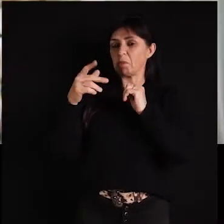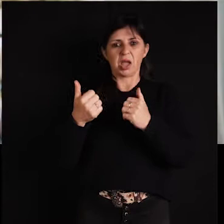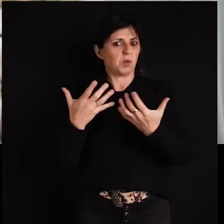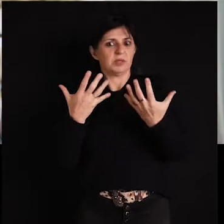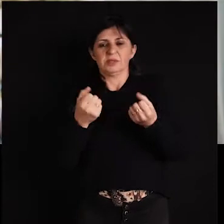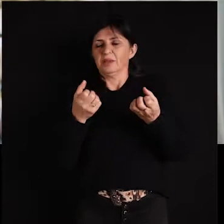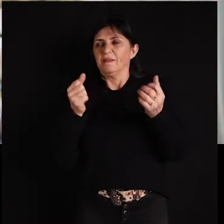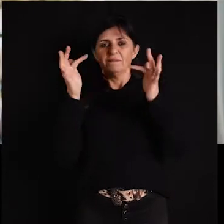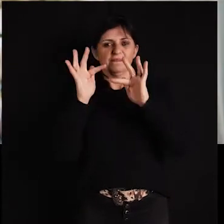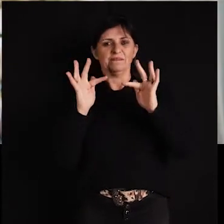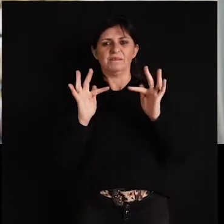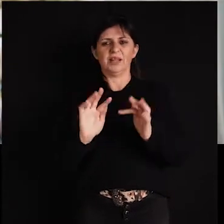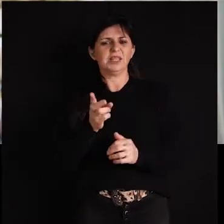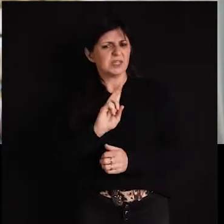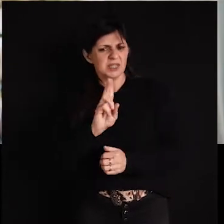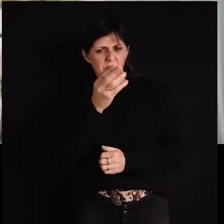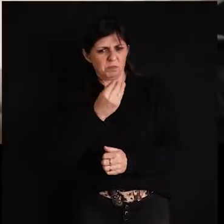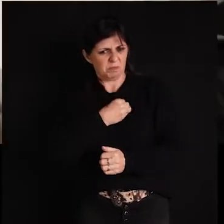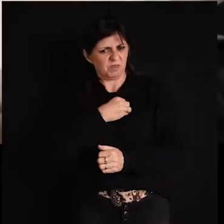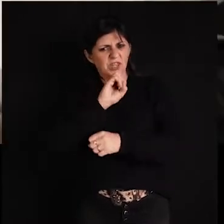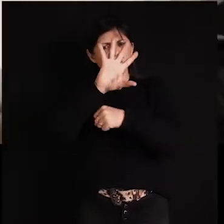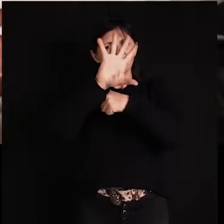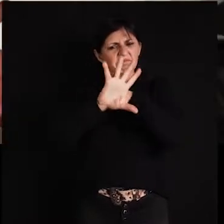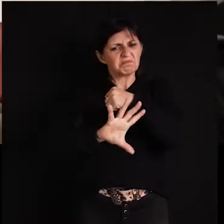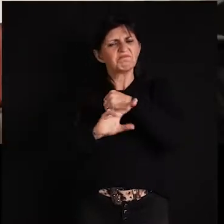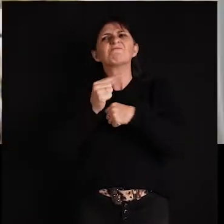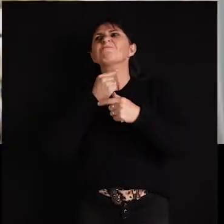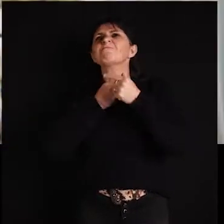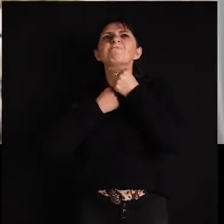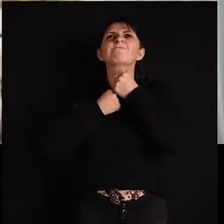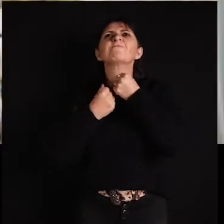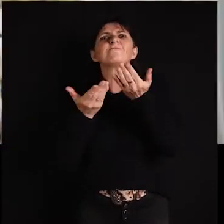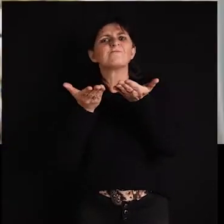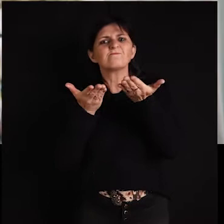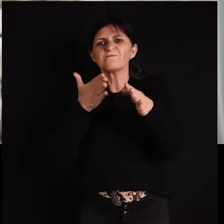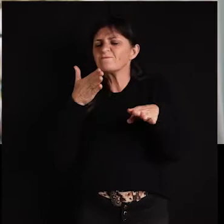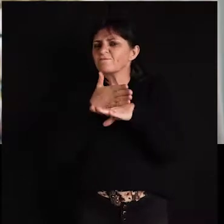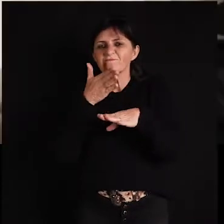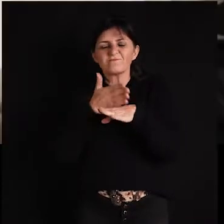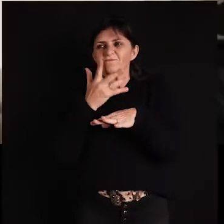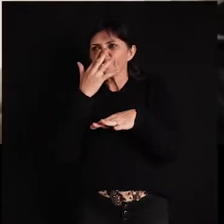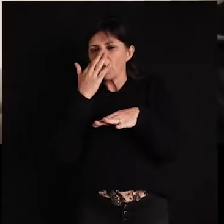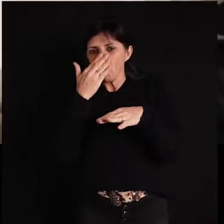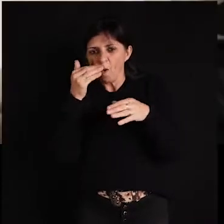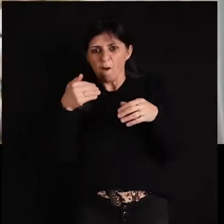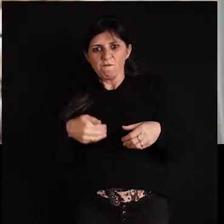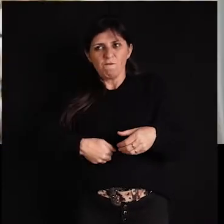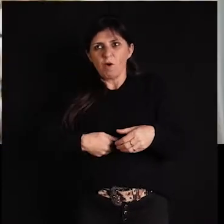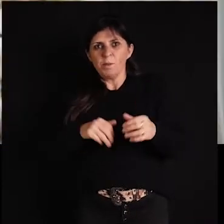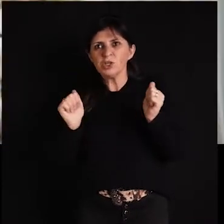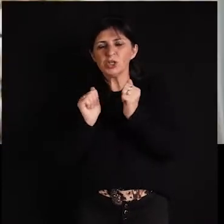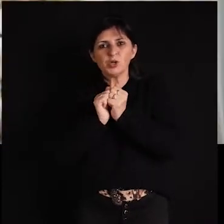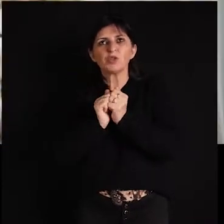né, morar em Erechim todo esse tempo, né? Para mim, juntou, como é que se diz, a fome com a vontade de comer. Daí fechou todas,